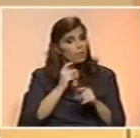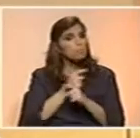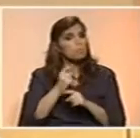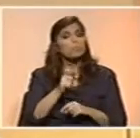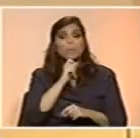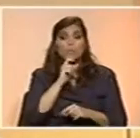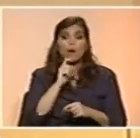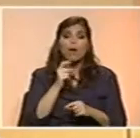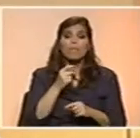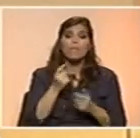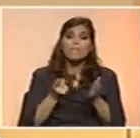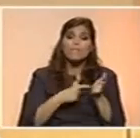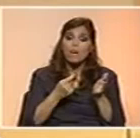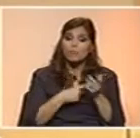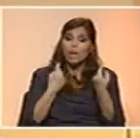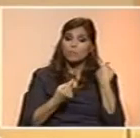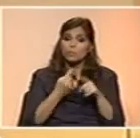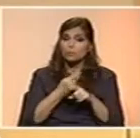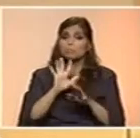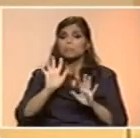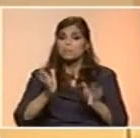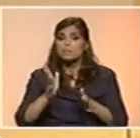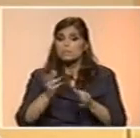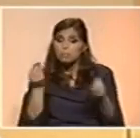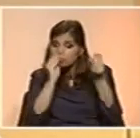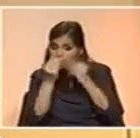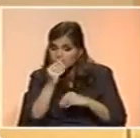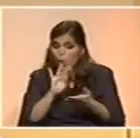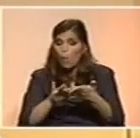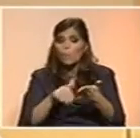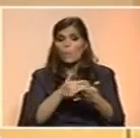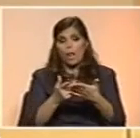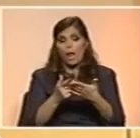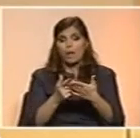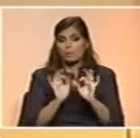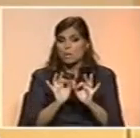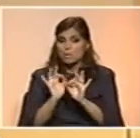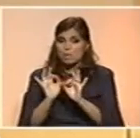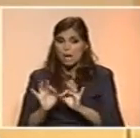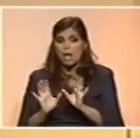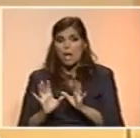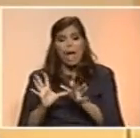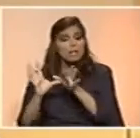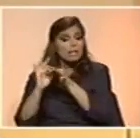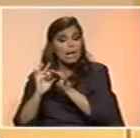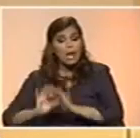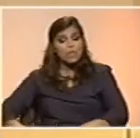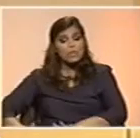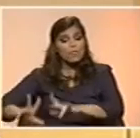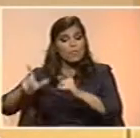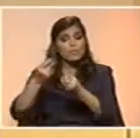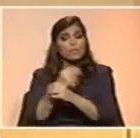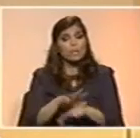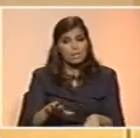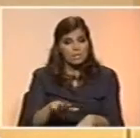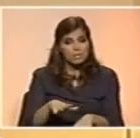e, portanto, têm que ser planos alimentares muito bem estruturados e muito bem adaptados ao desenvolvimento da criança, não só do ponto de vista